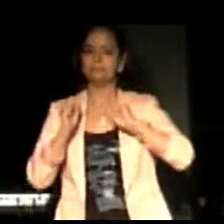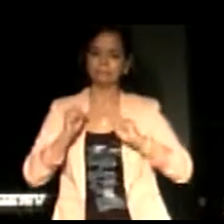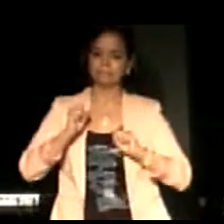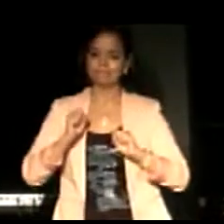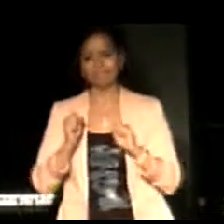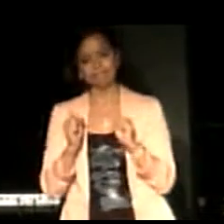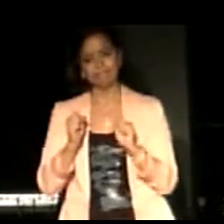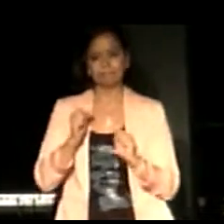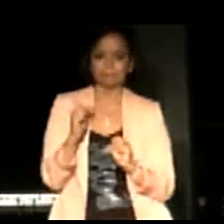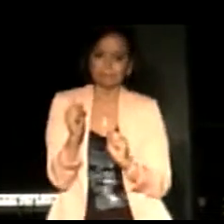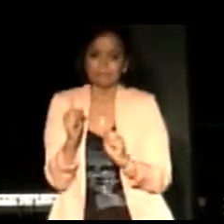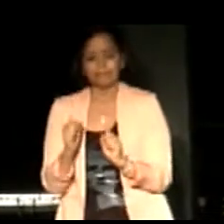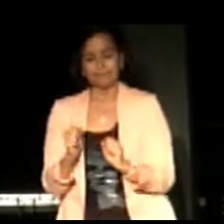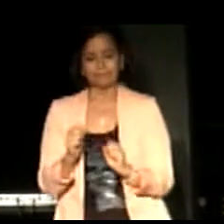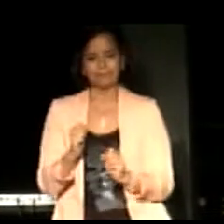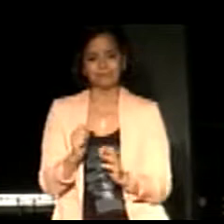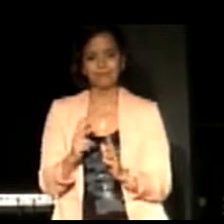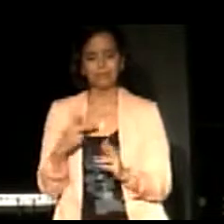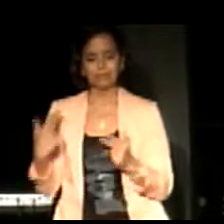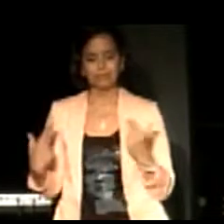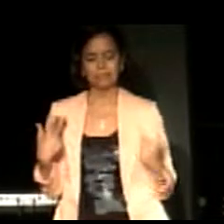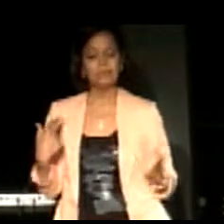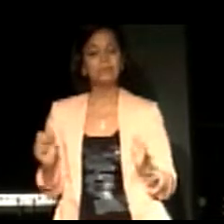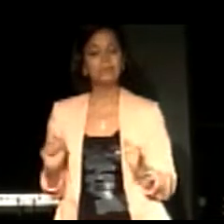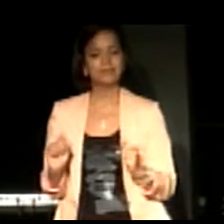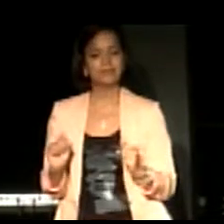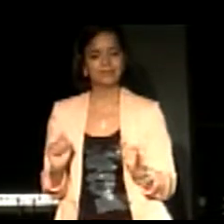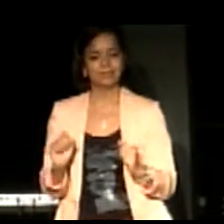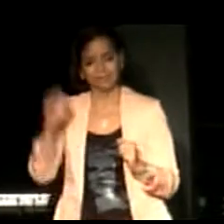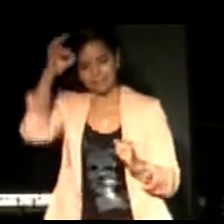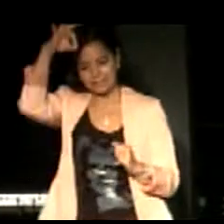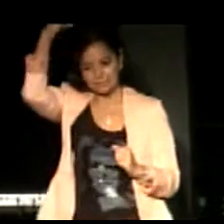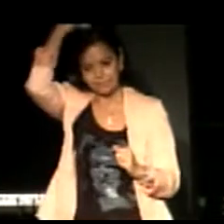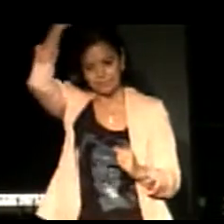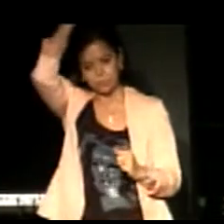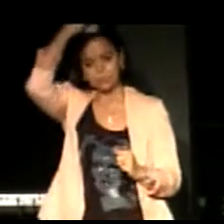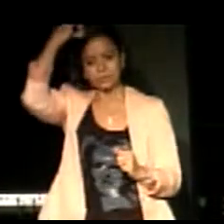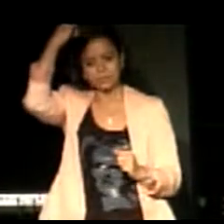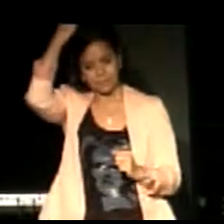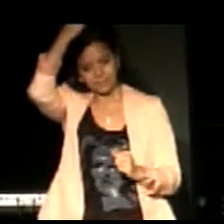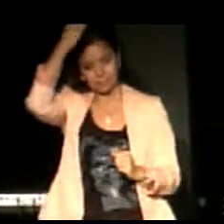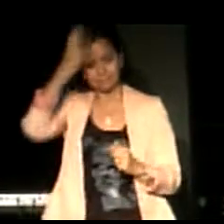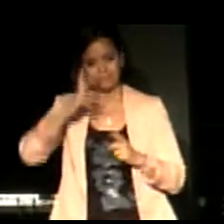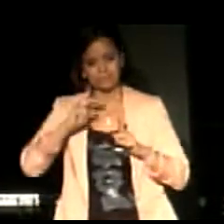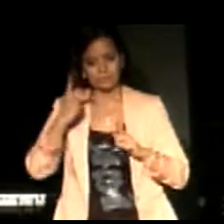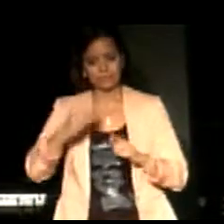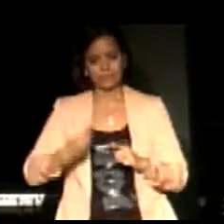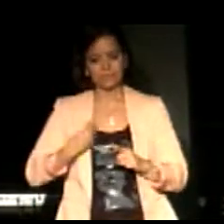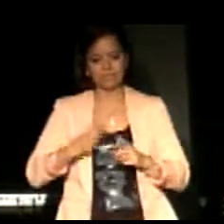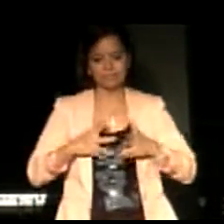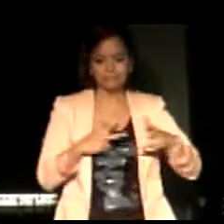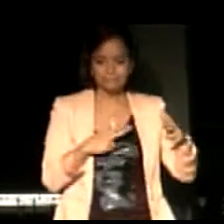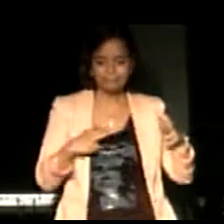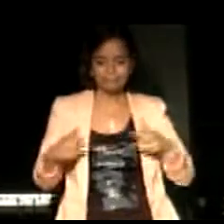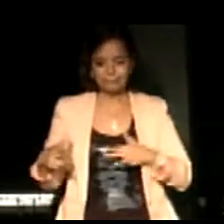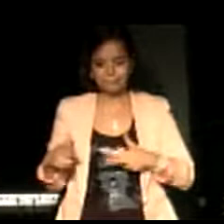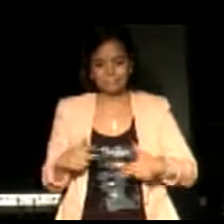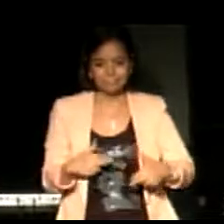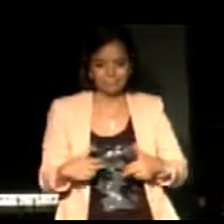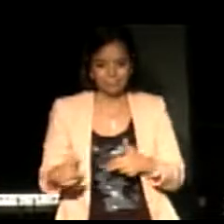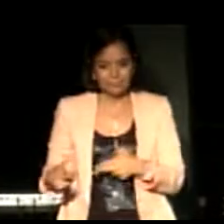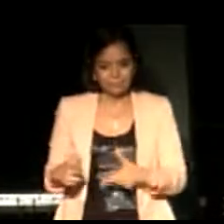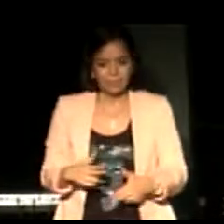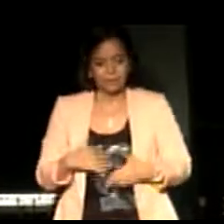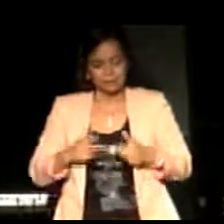pelo Espírito Santo. E é isso que está ligado a esse primeiro sentido do termo